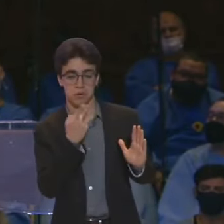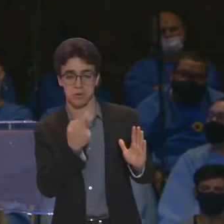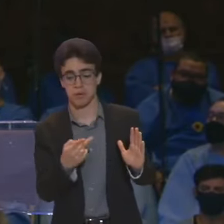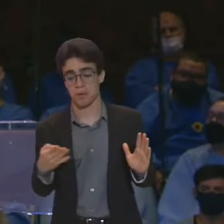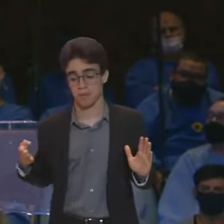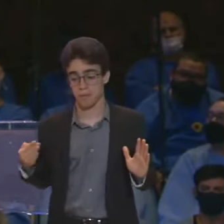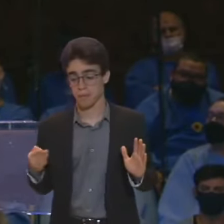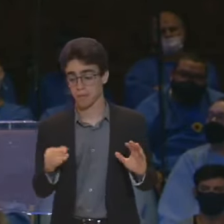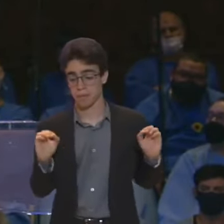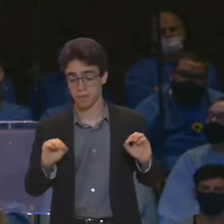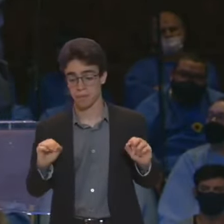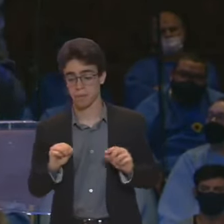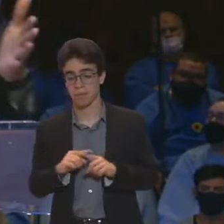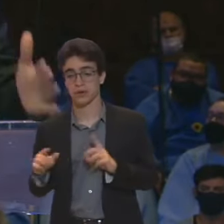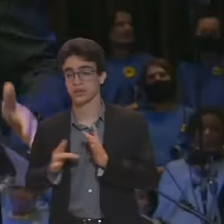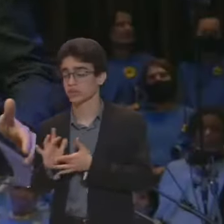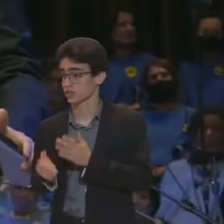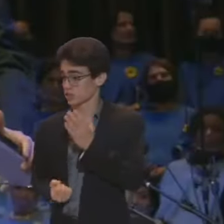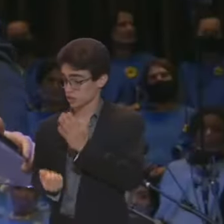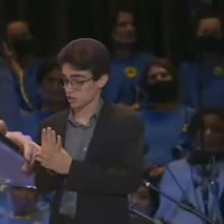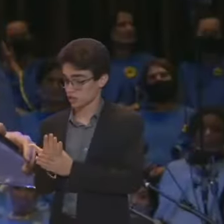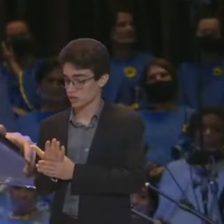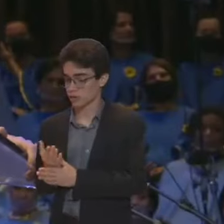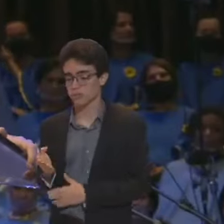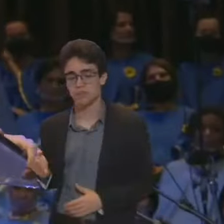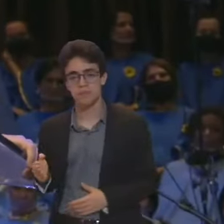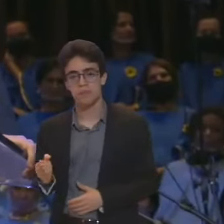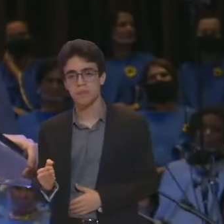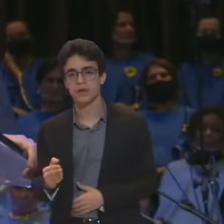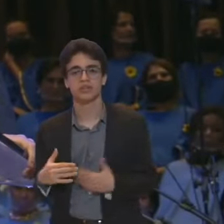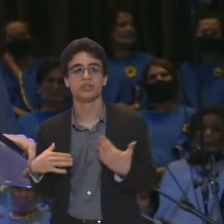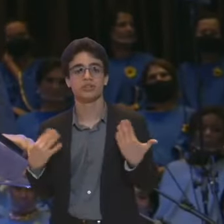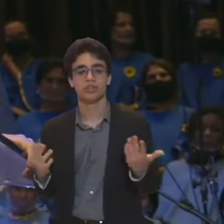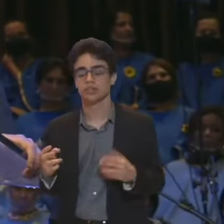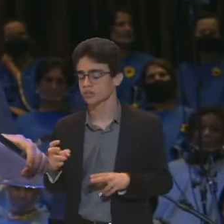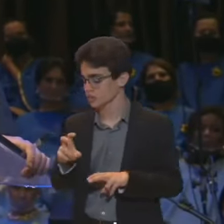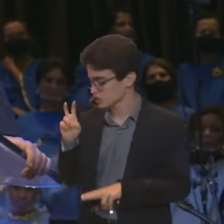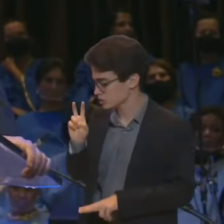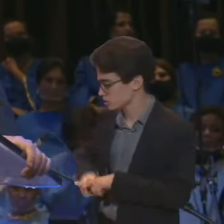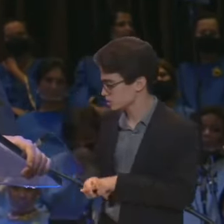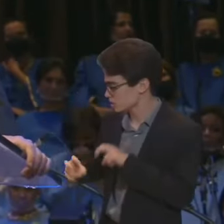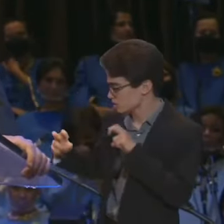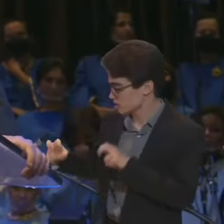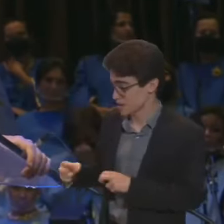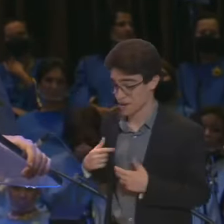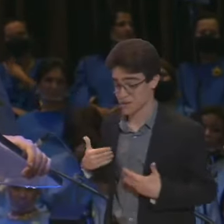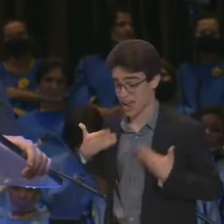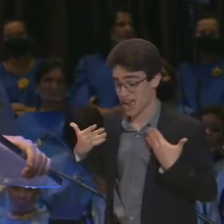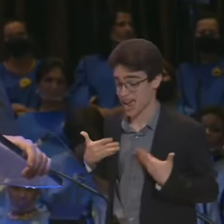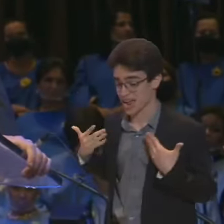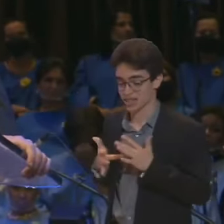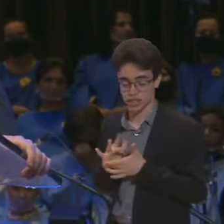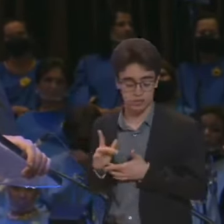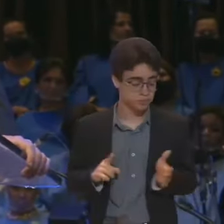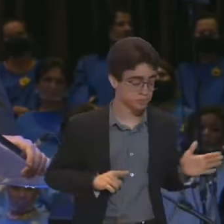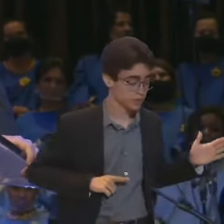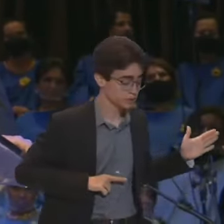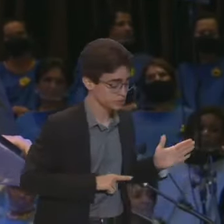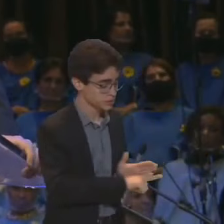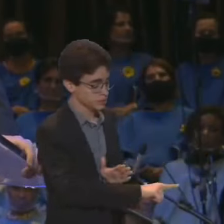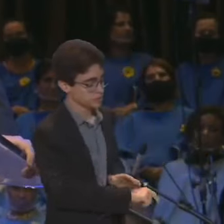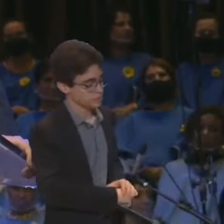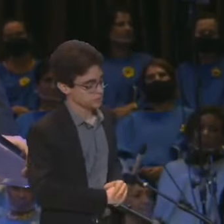havia peixe nenhum, Jesus fabricou um ali, pronto. E ele senta lá, e ele já todo entusiasmado, Jesus só pergunta uma coisa para